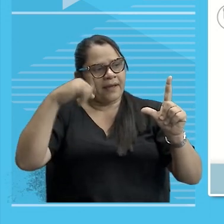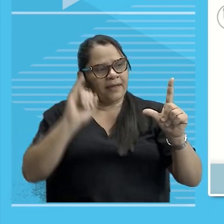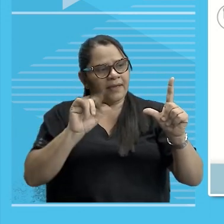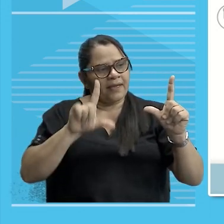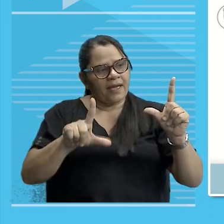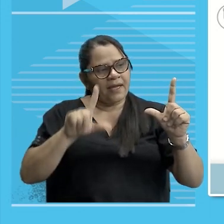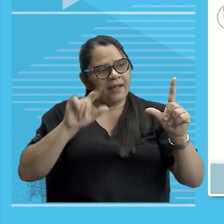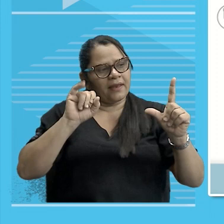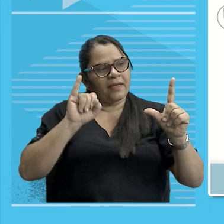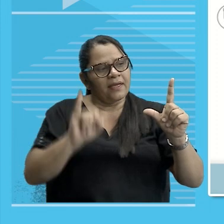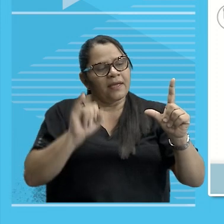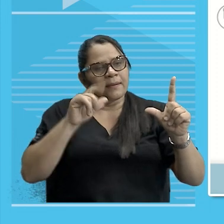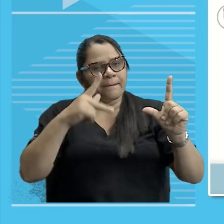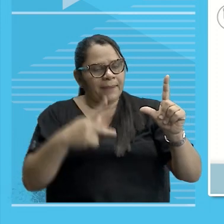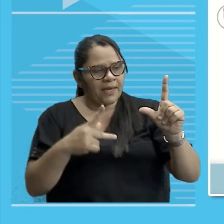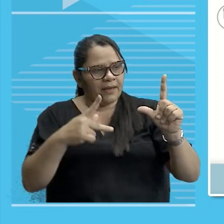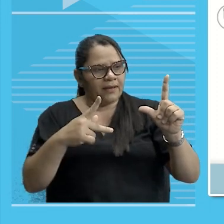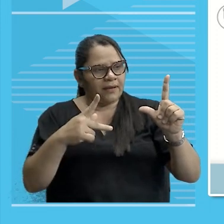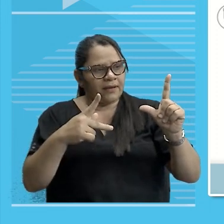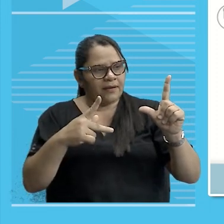e kauro